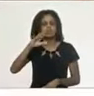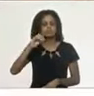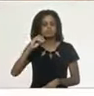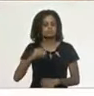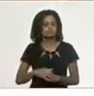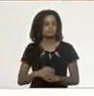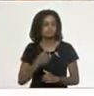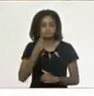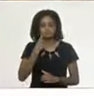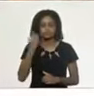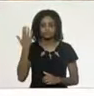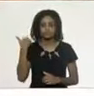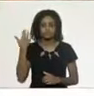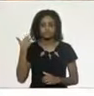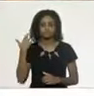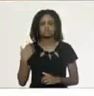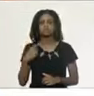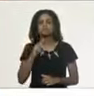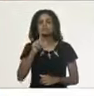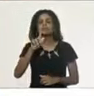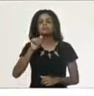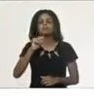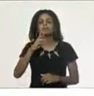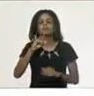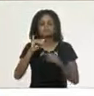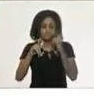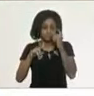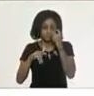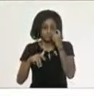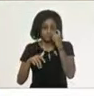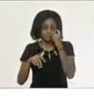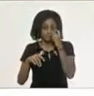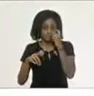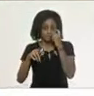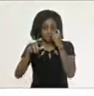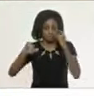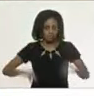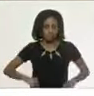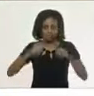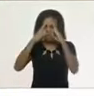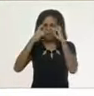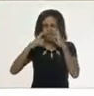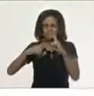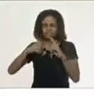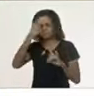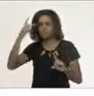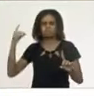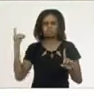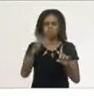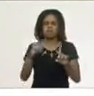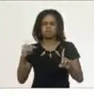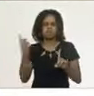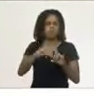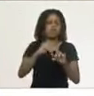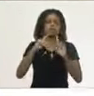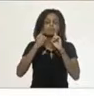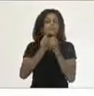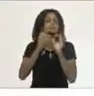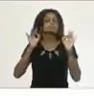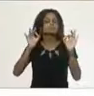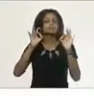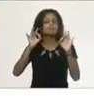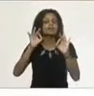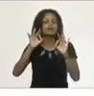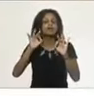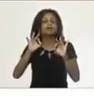Na sexta-feira passada, presidente, o Gabriel Monteiro foi covardemente agredido numa solenidade que aconteceu na